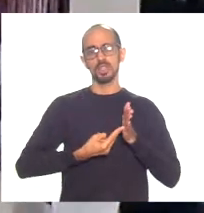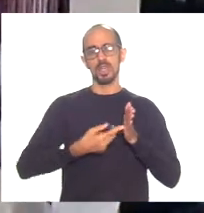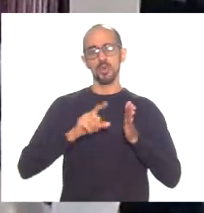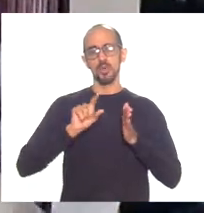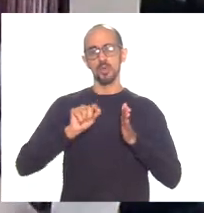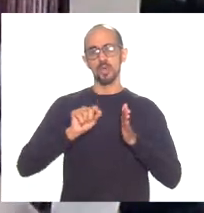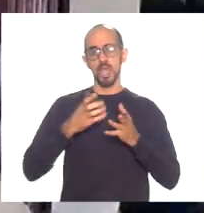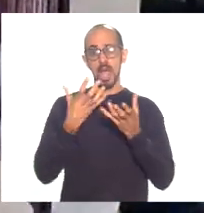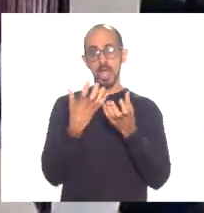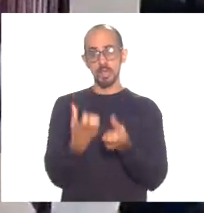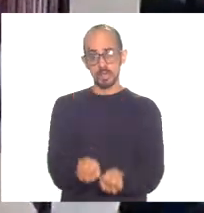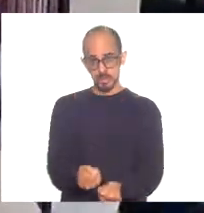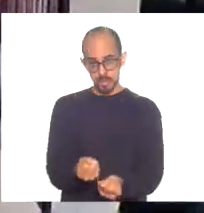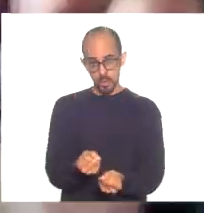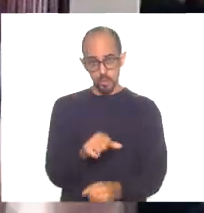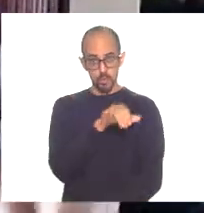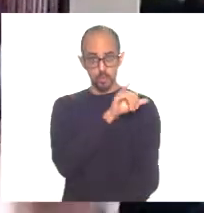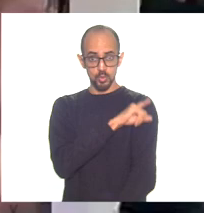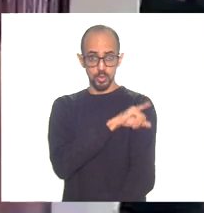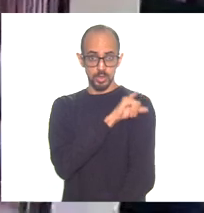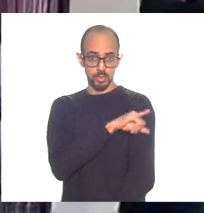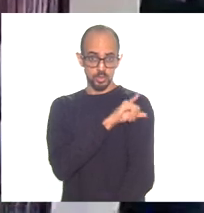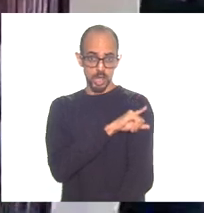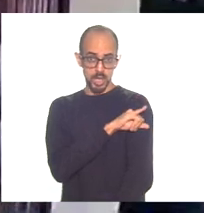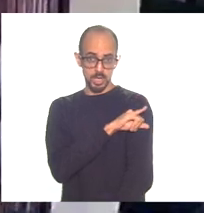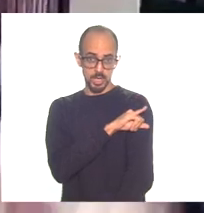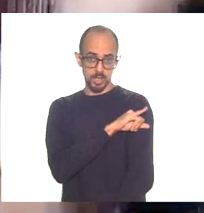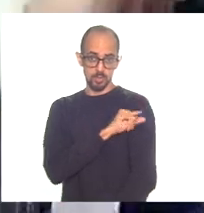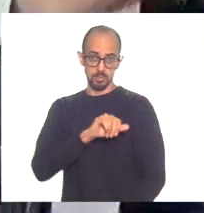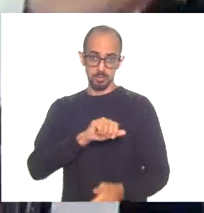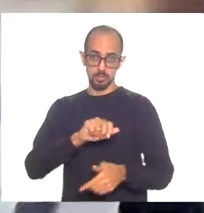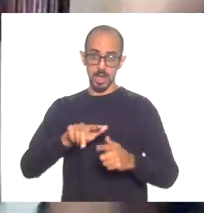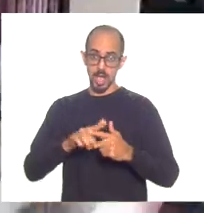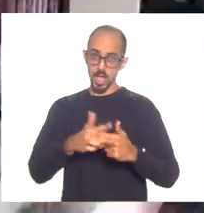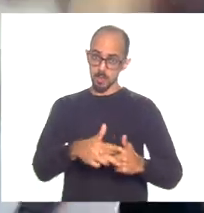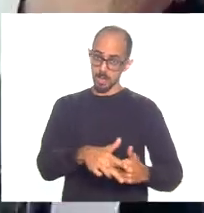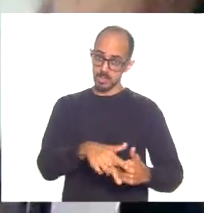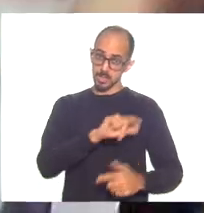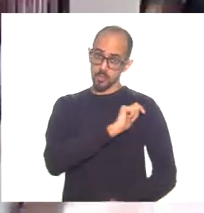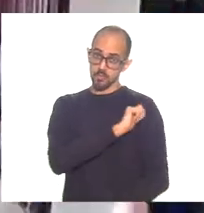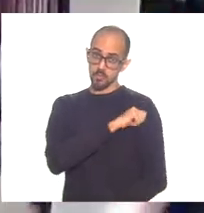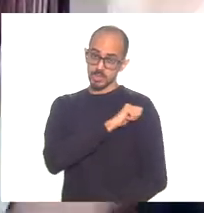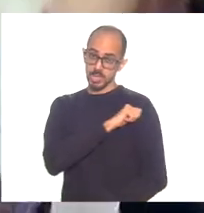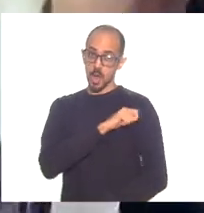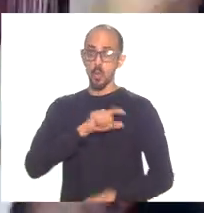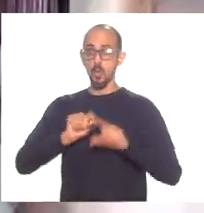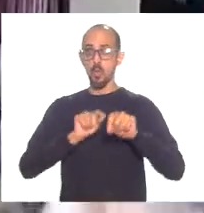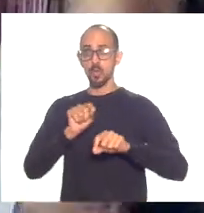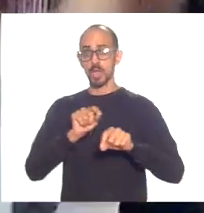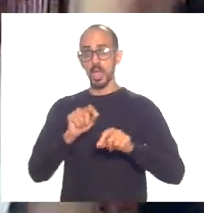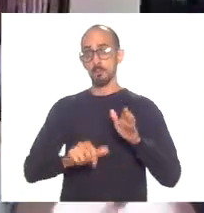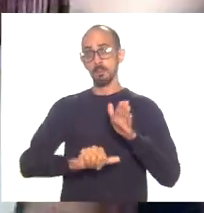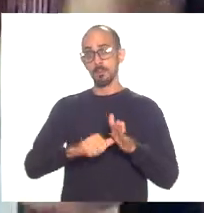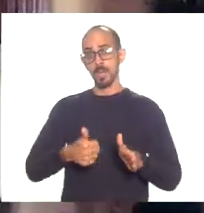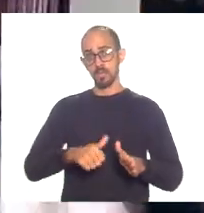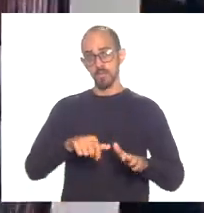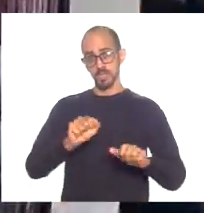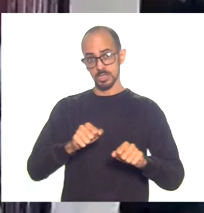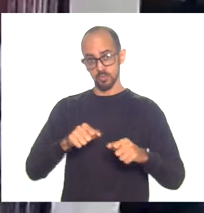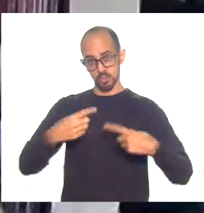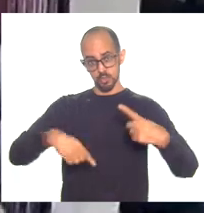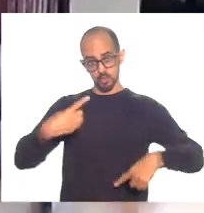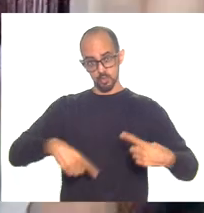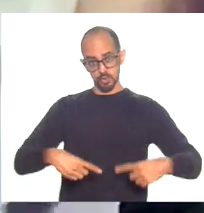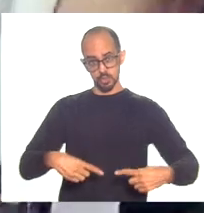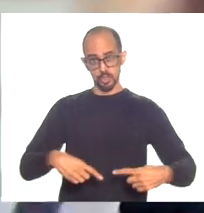do Estado do Rio de Janeiro ao regime de recuperação fiscal, a primeira vez que isso foi colocado numa reunião do Colégio de